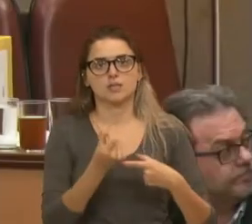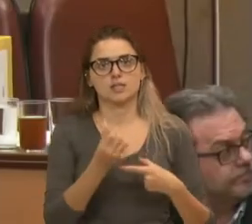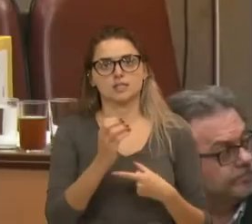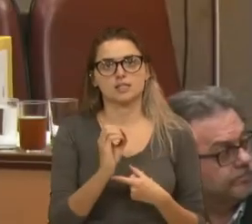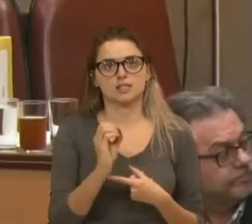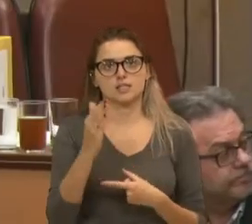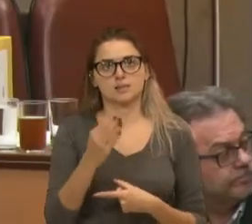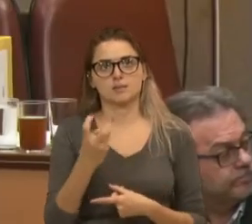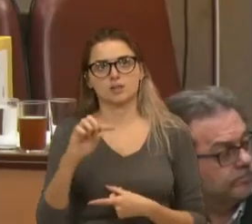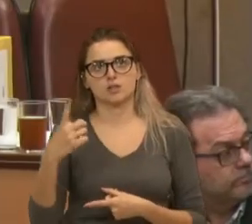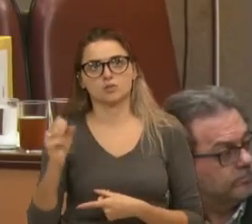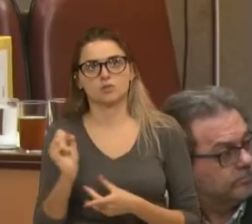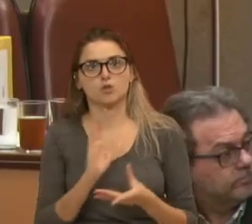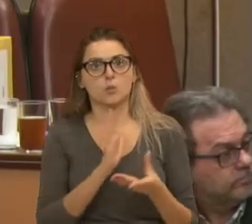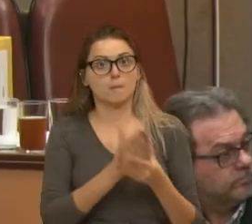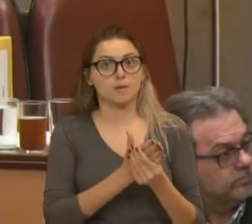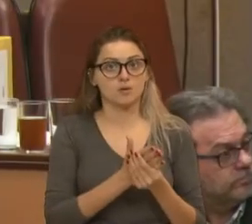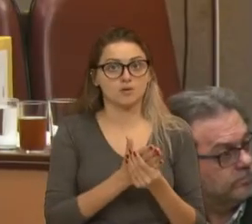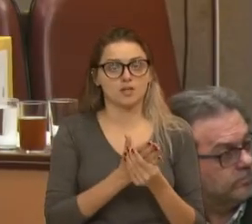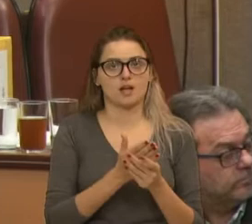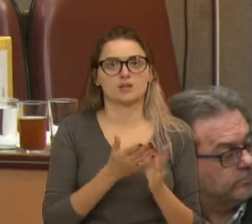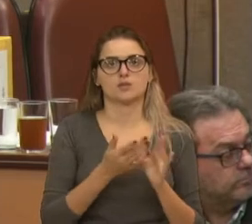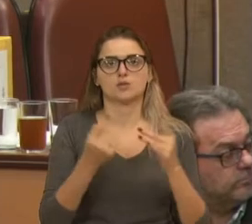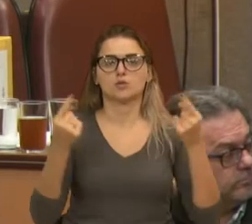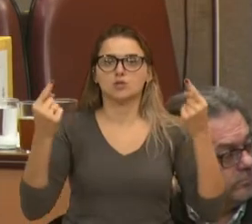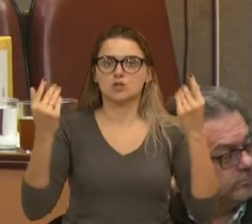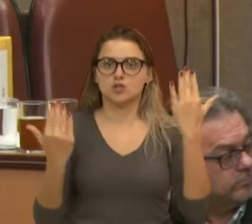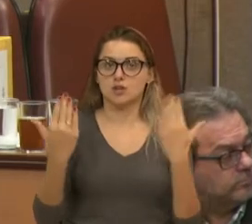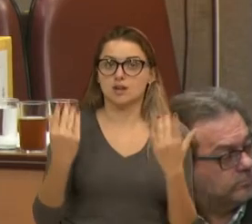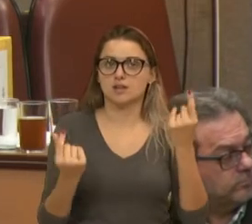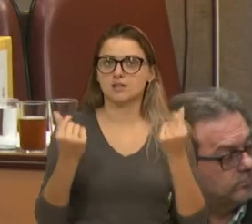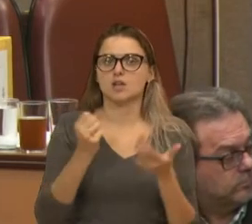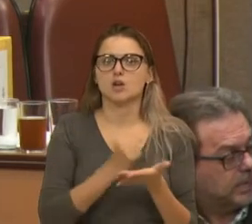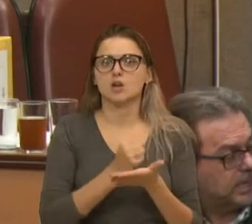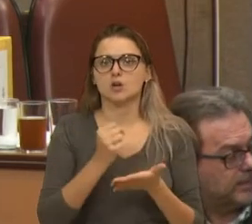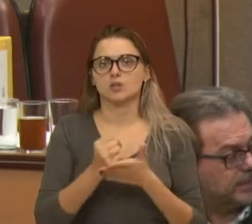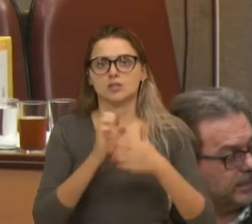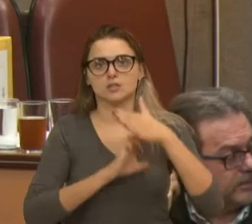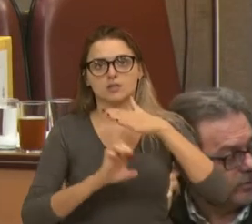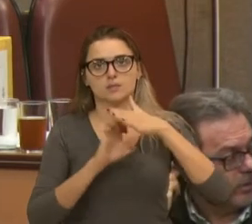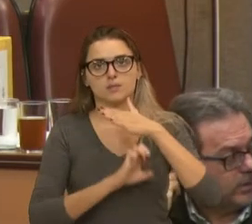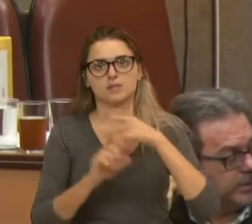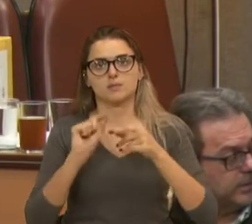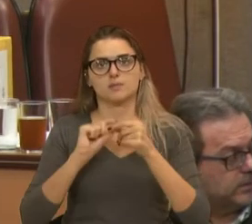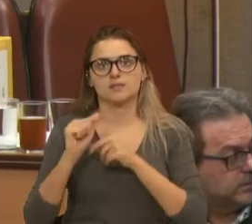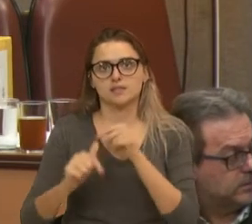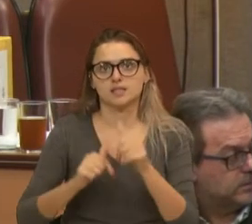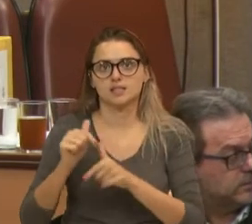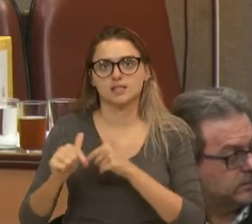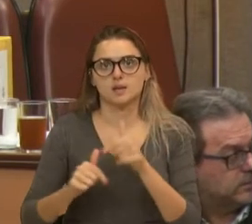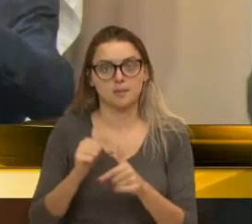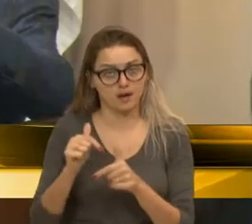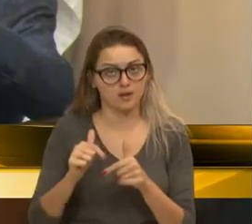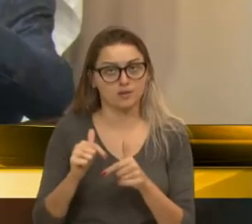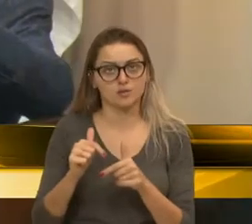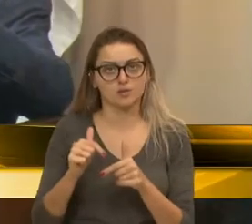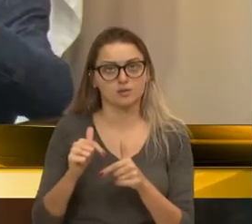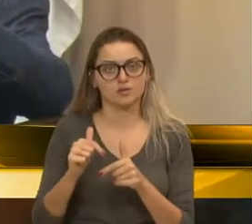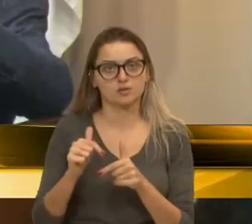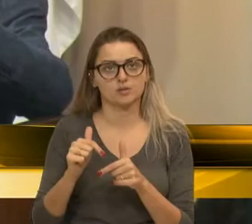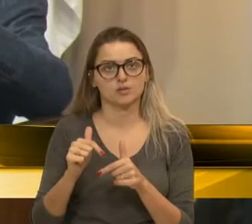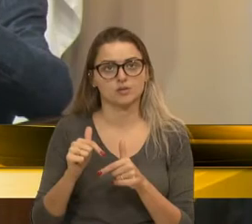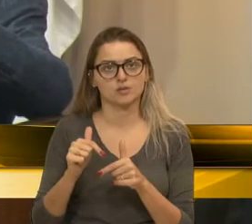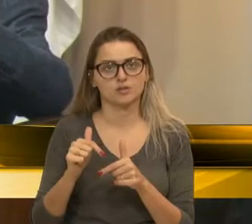60/2018. Processo licitatório. Objeto: contratação de empresa para prestação de serviços continuados.